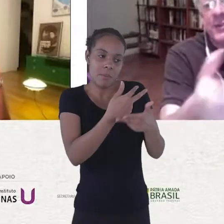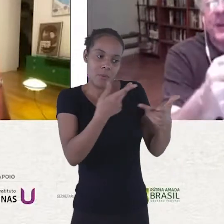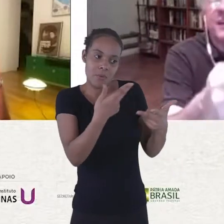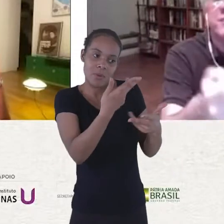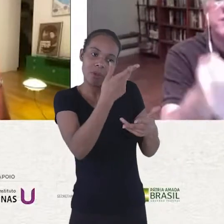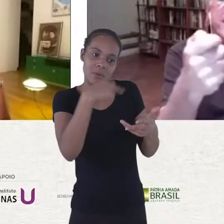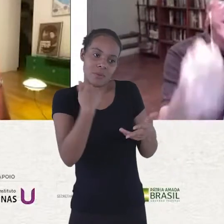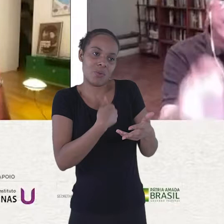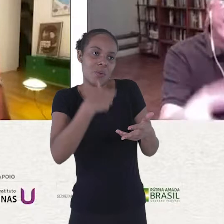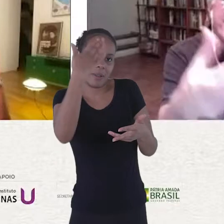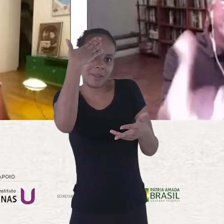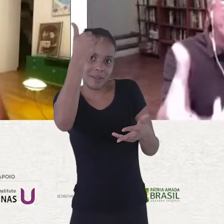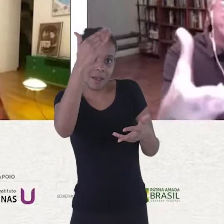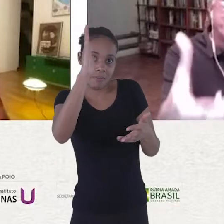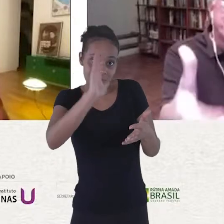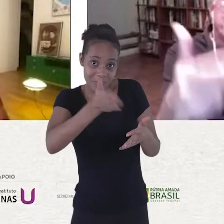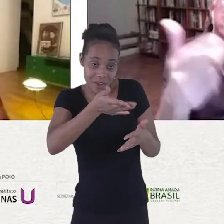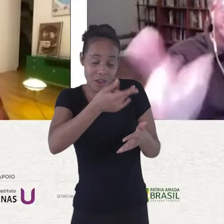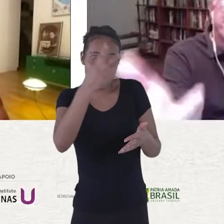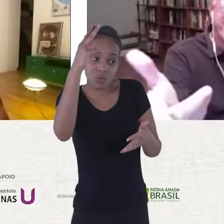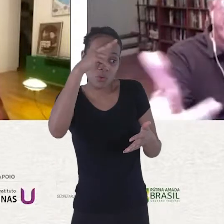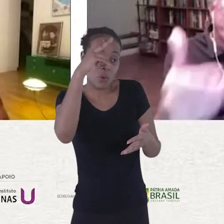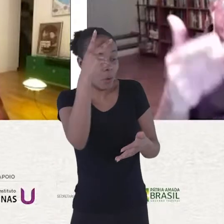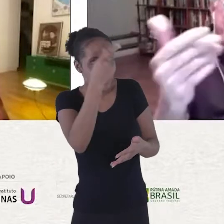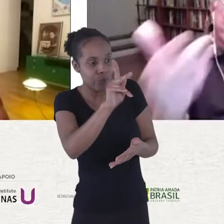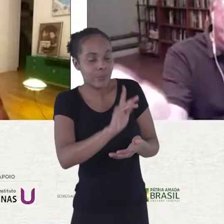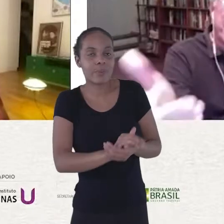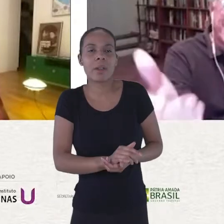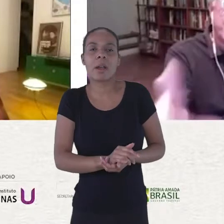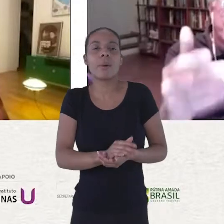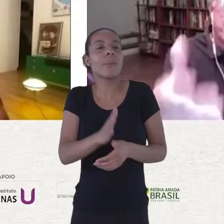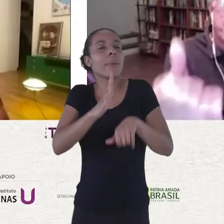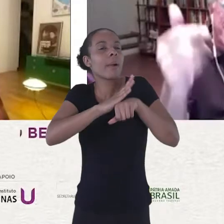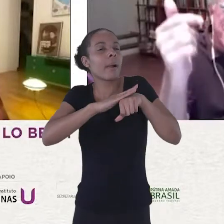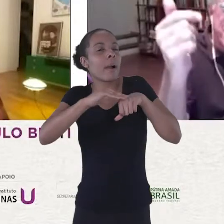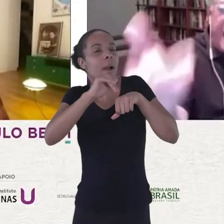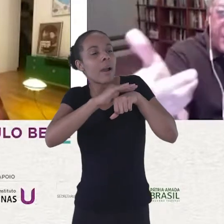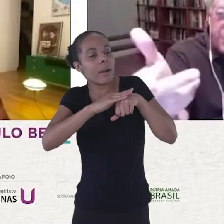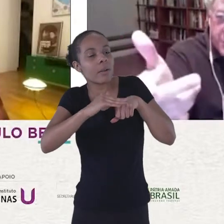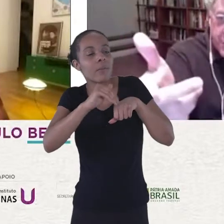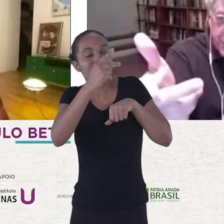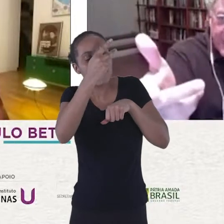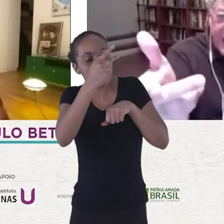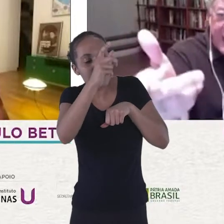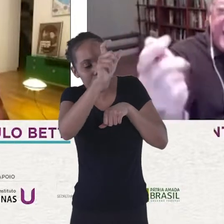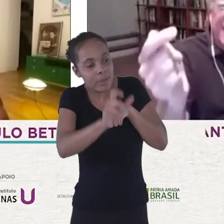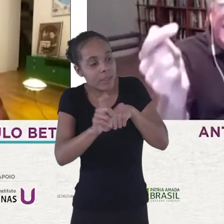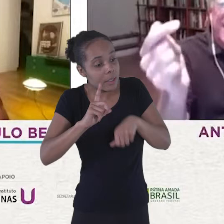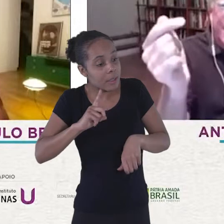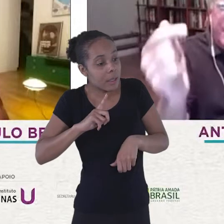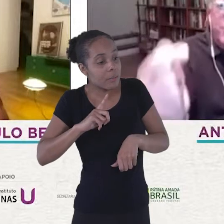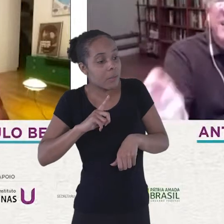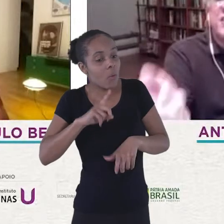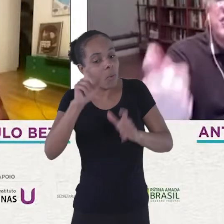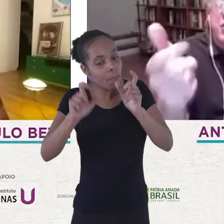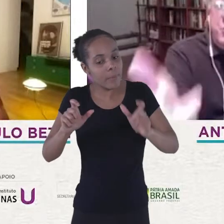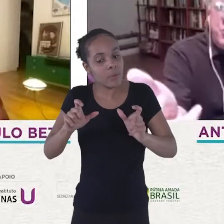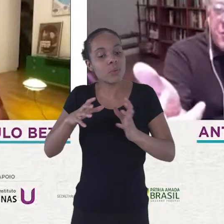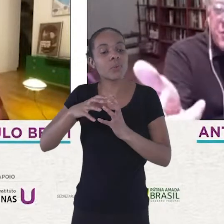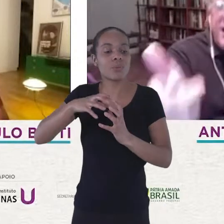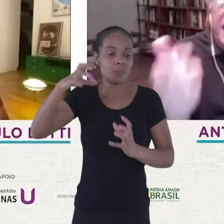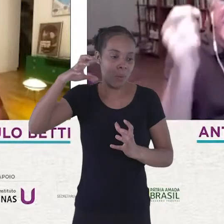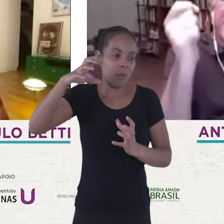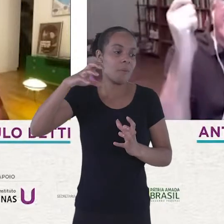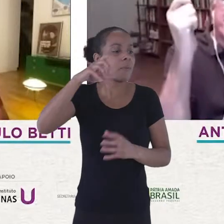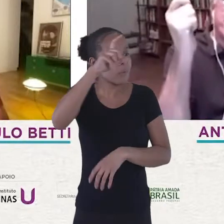da sua história nisso, é o carinho que você tem nesse cuidado com os mais velhos. Pelos antigos. Né? Pelos